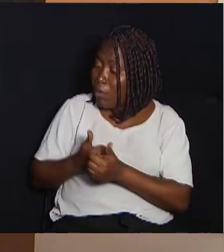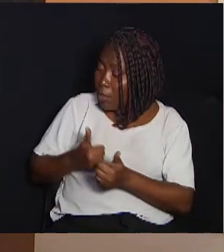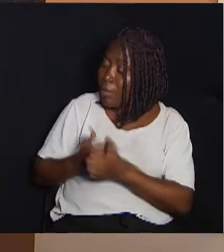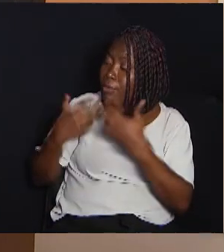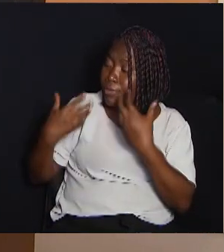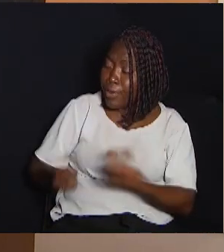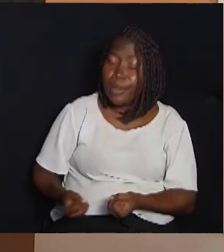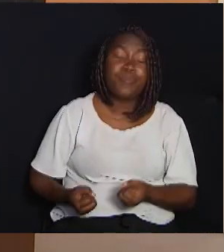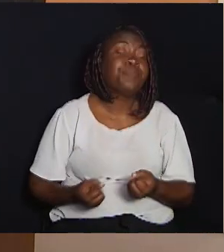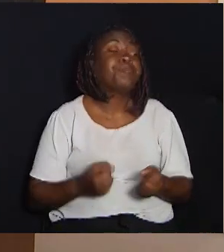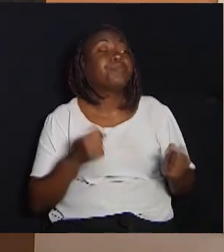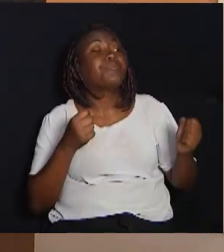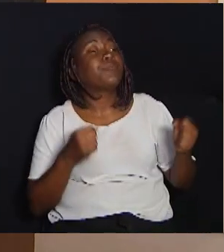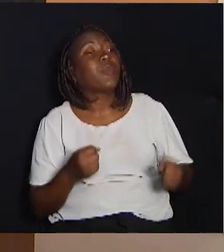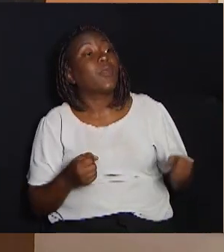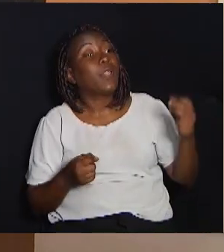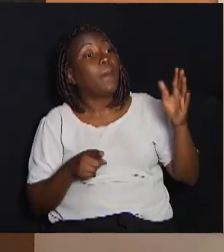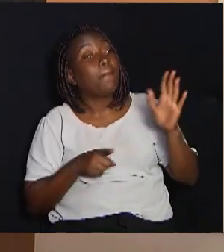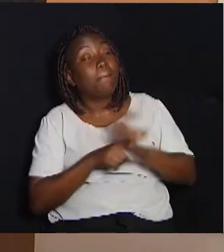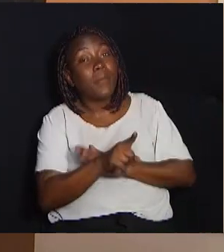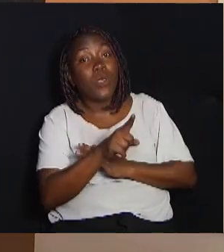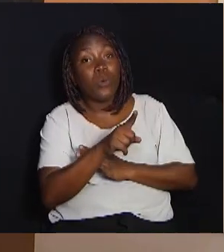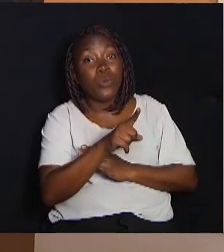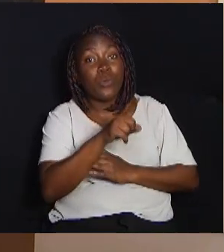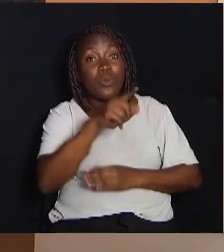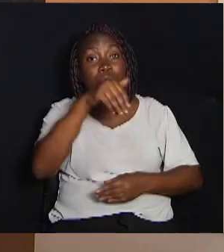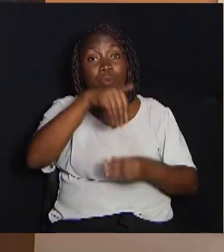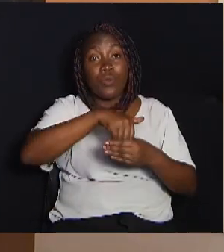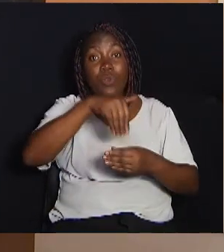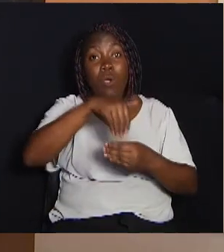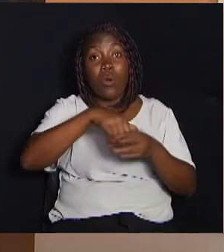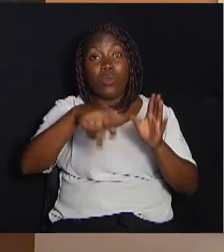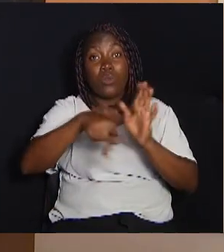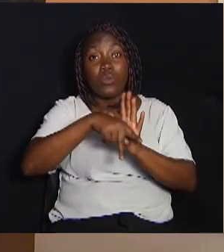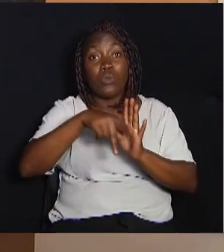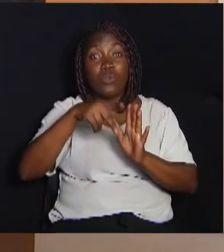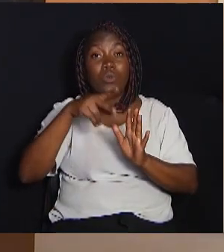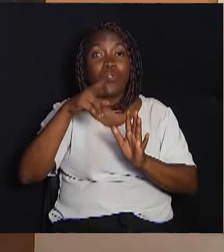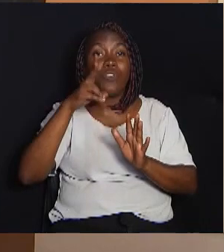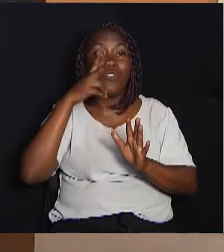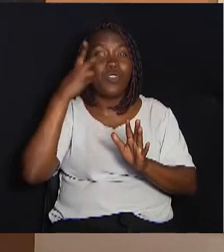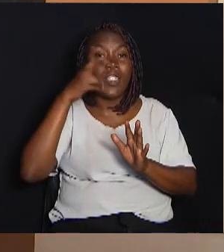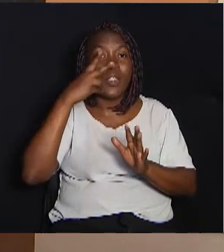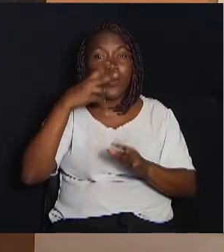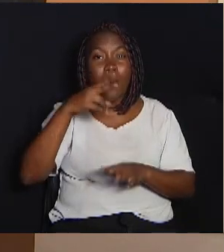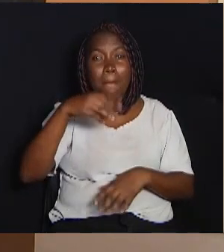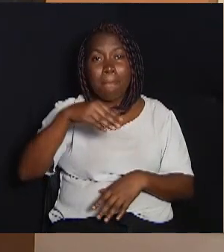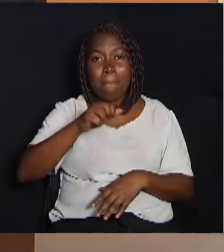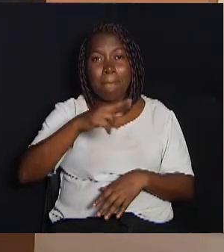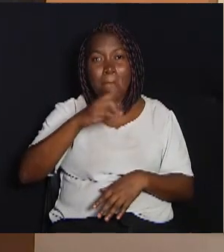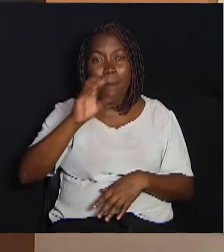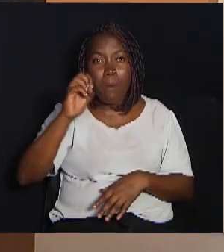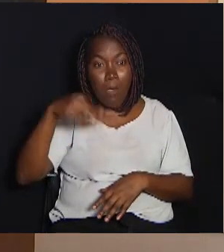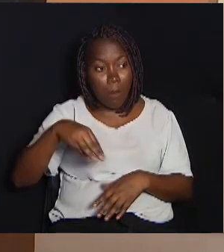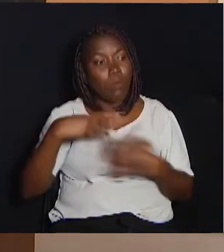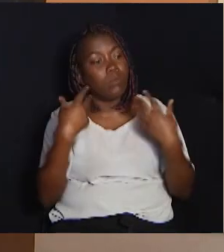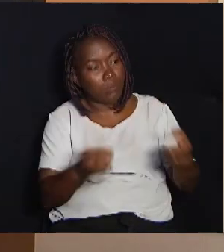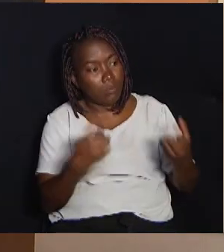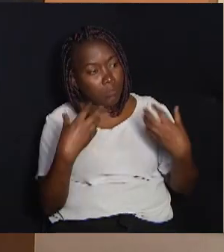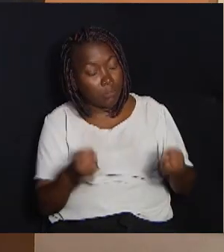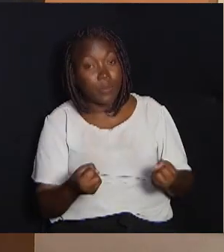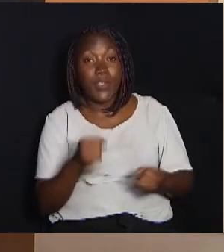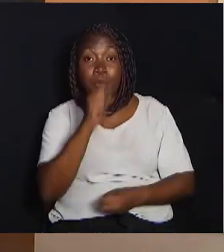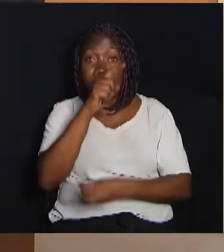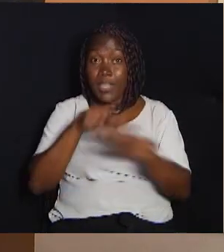voto favorável também obrigado pergunto o voto do vereador marron Cunha senhor presidente favorável